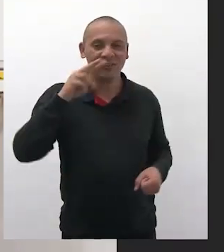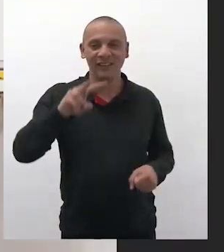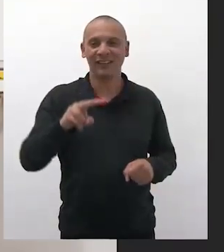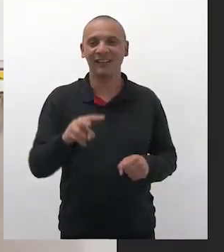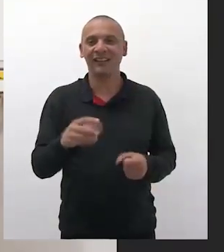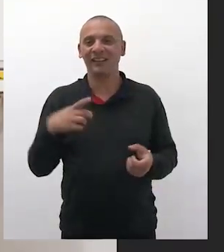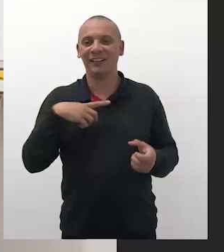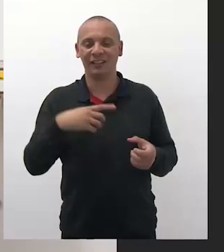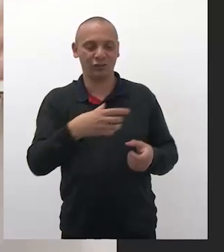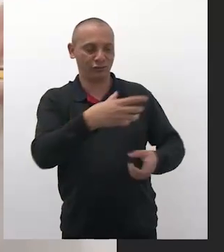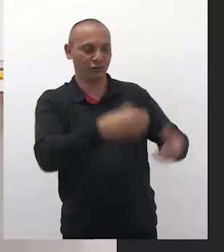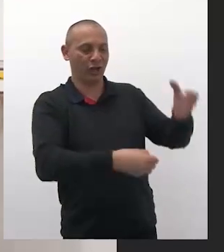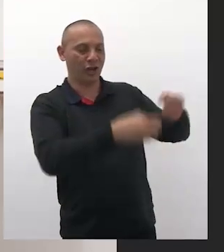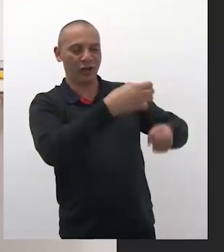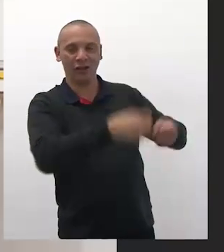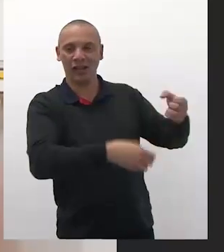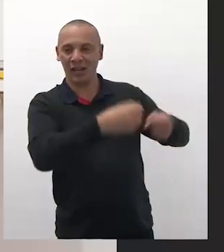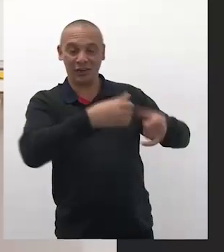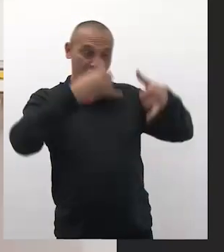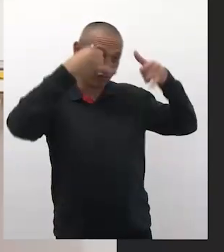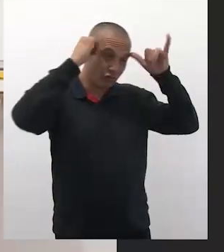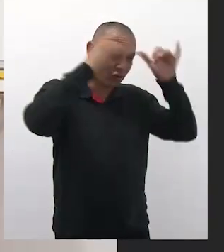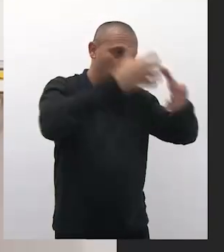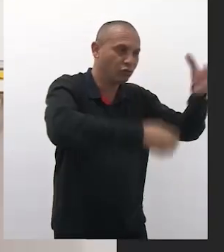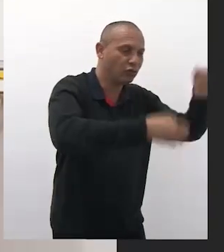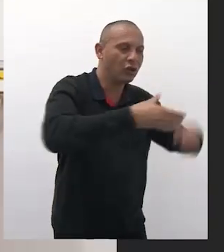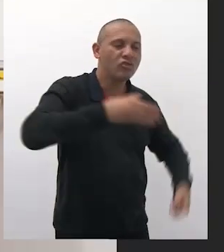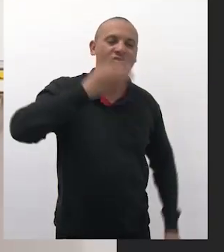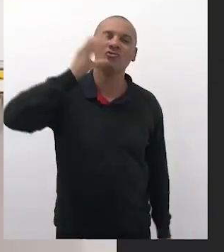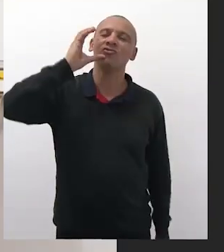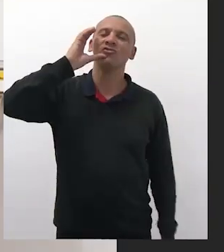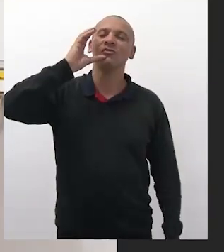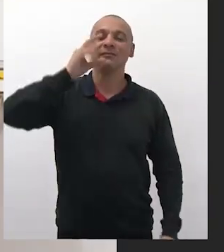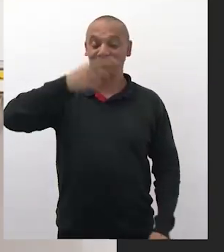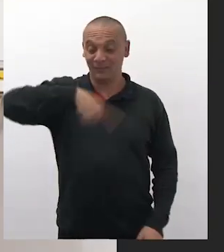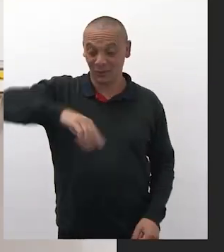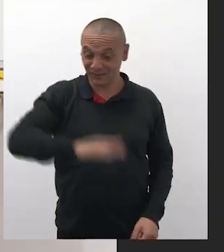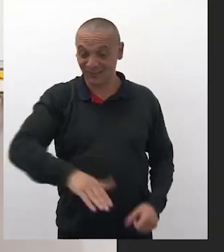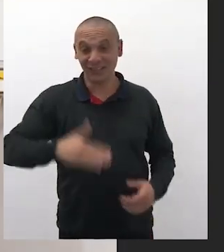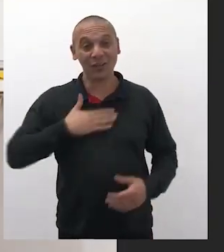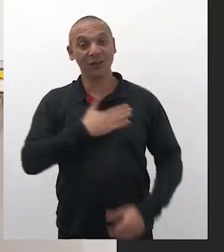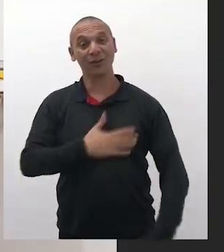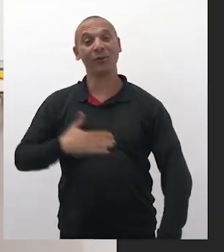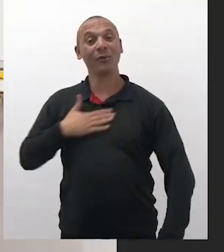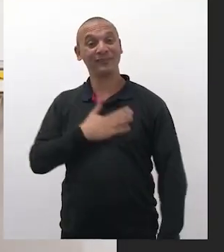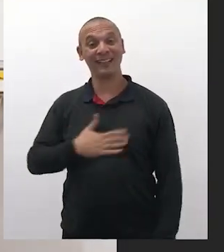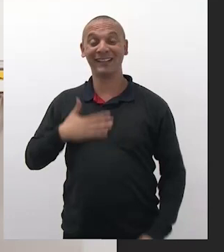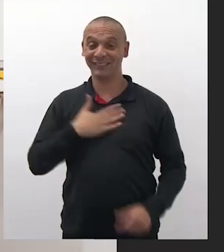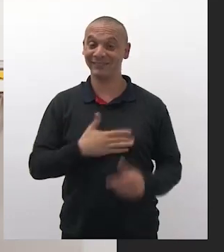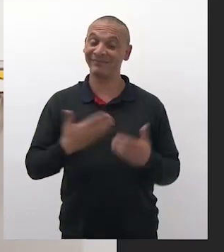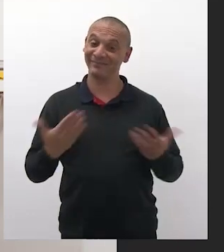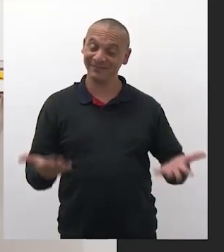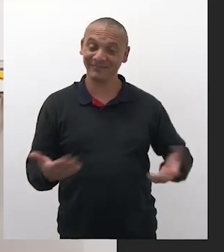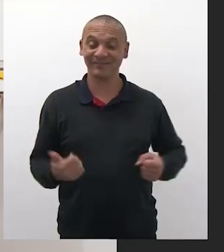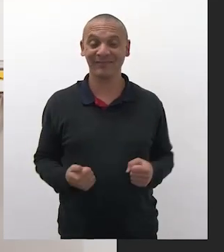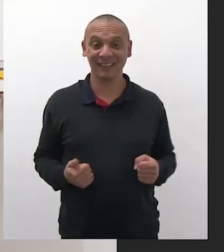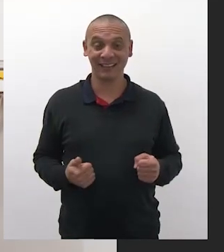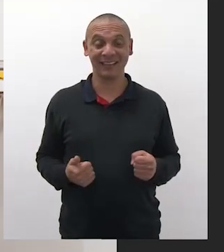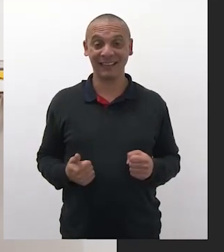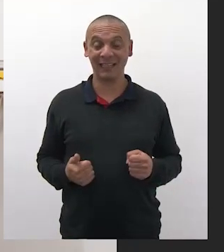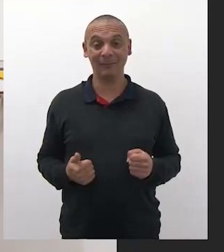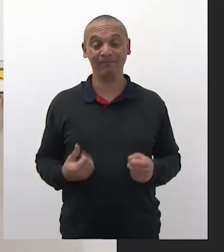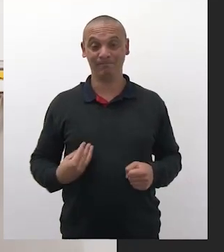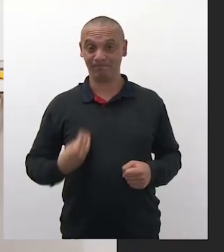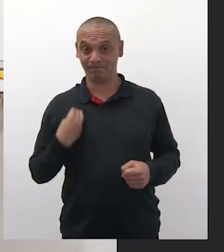aquela espuminha e aquilo era uma festa pra gente, né? Então foi assim, momentos